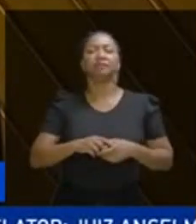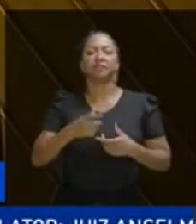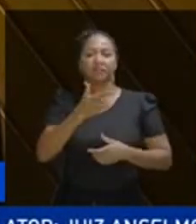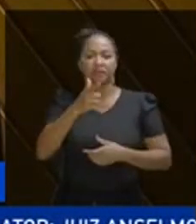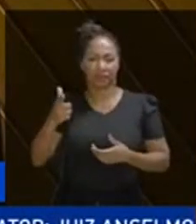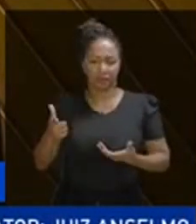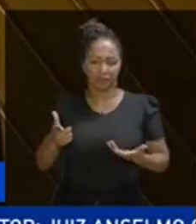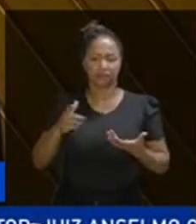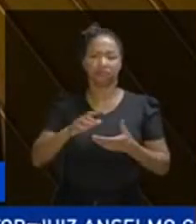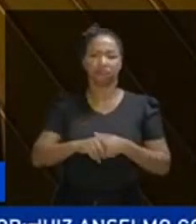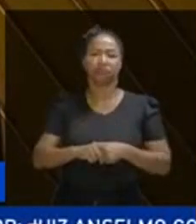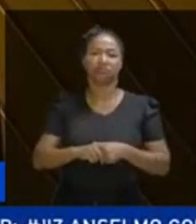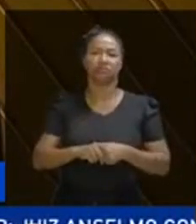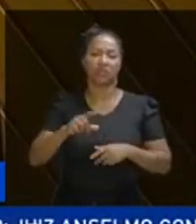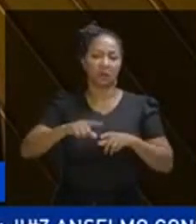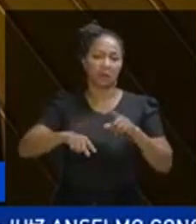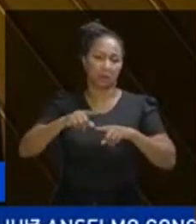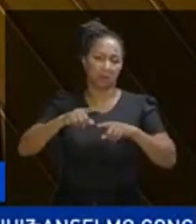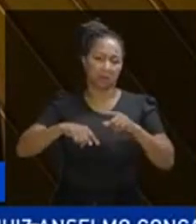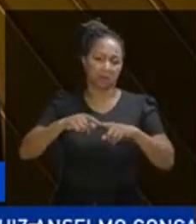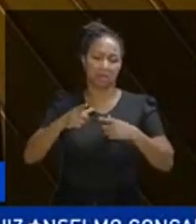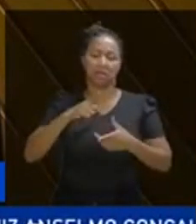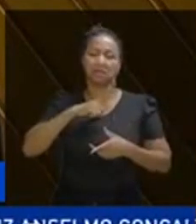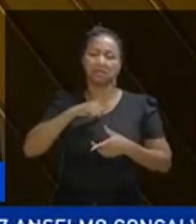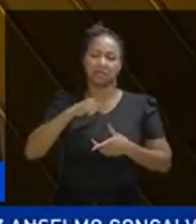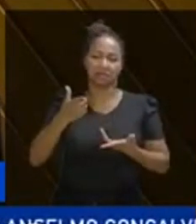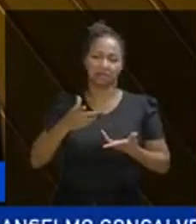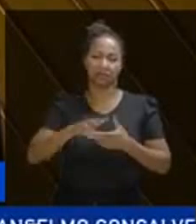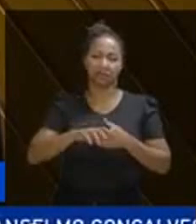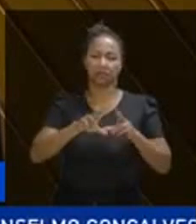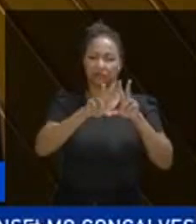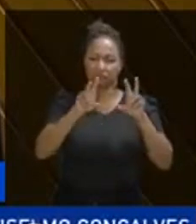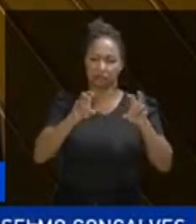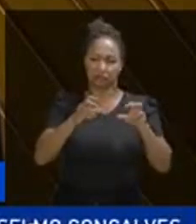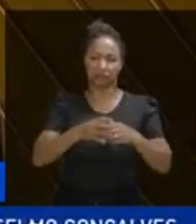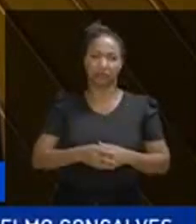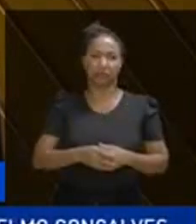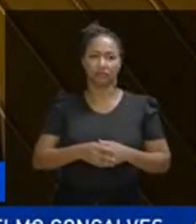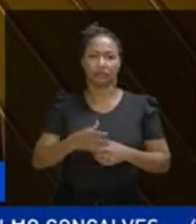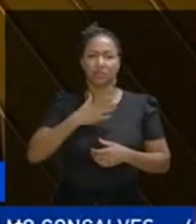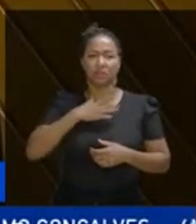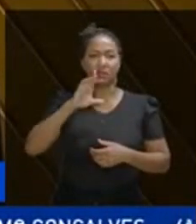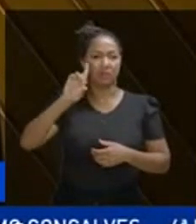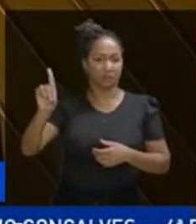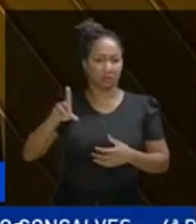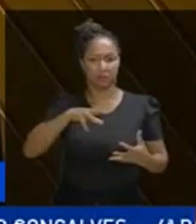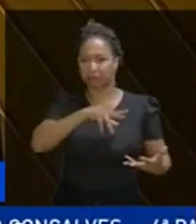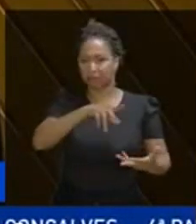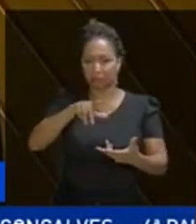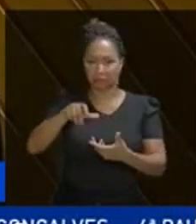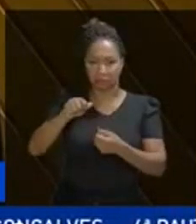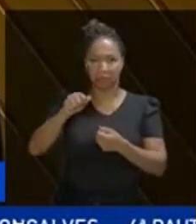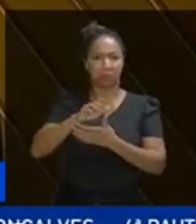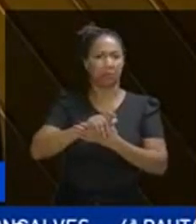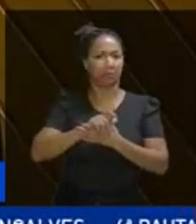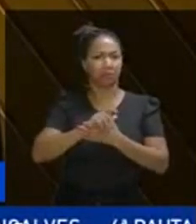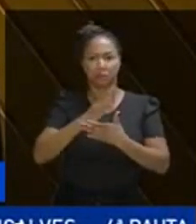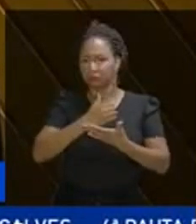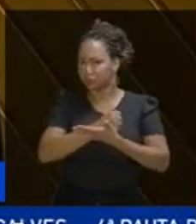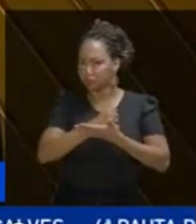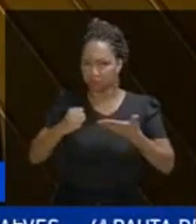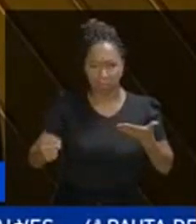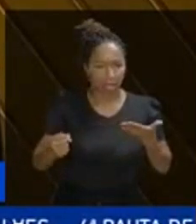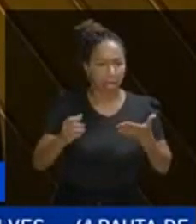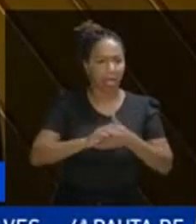Na situação em concreto, o material impugnado contém o seguinte trecho: meu Deus, esse mundo está perdido. Polícia